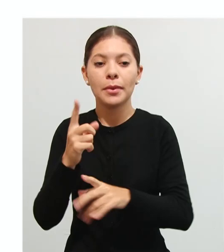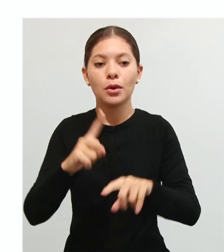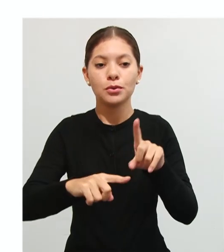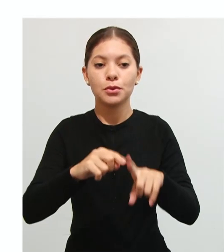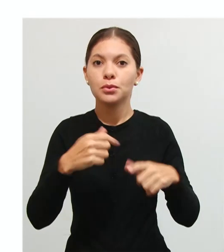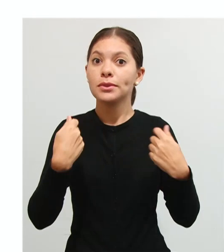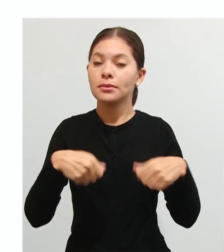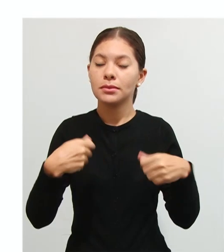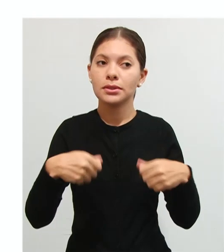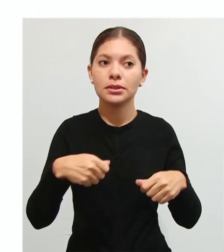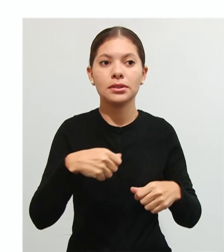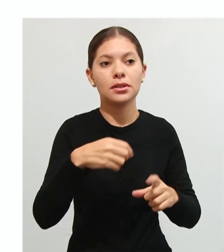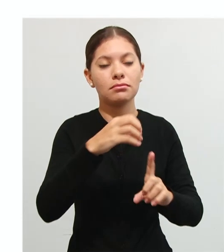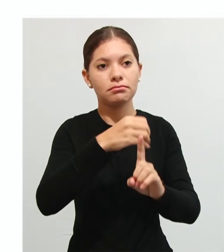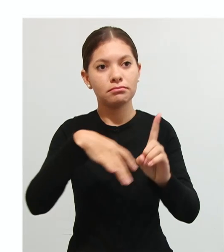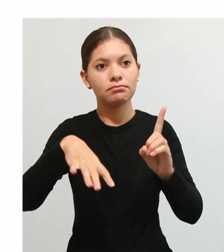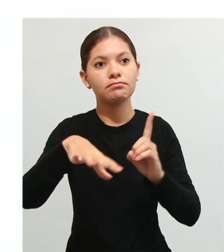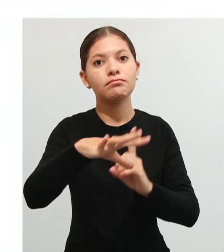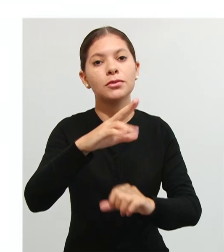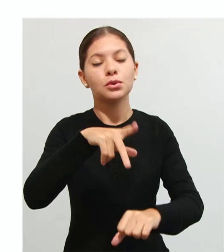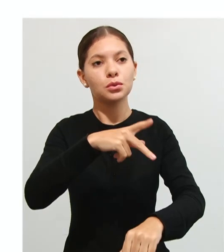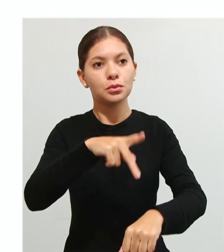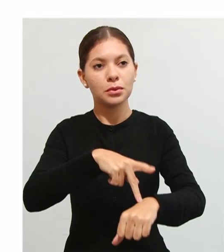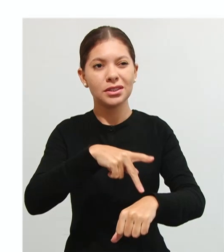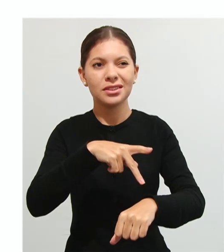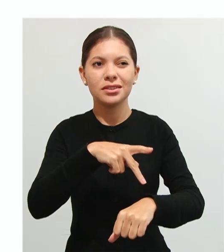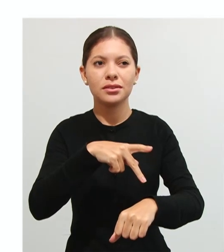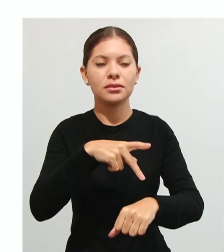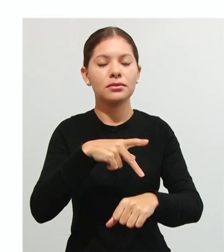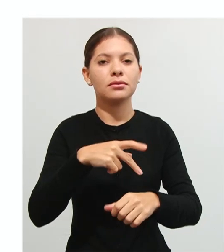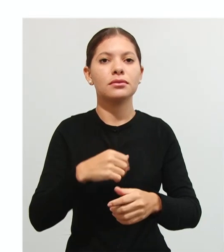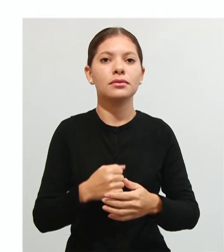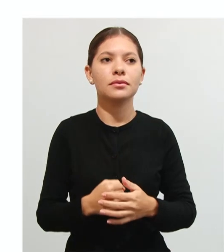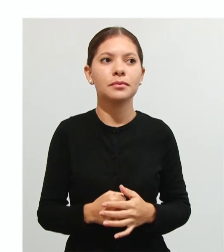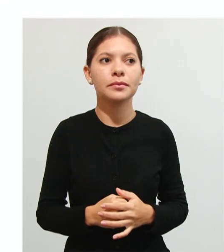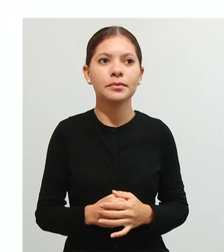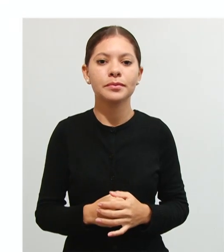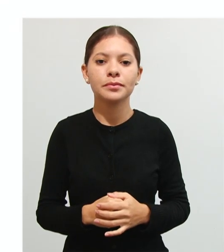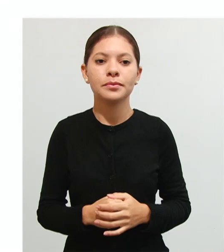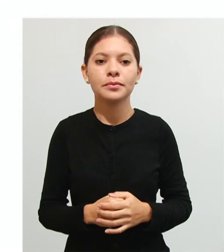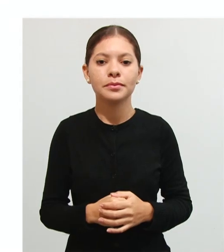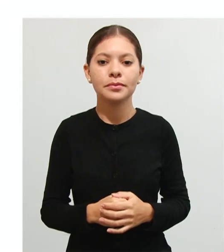sua sociedade de outros países também especializados.